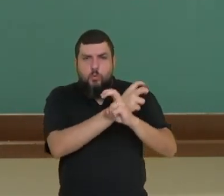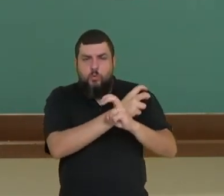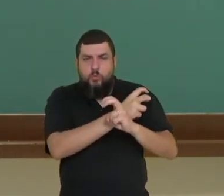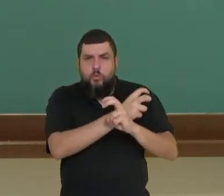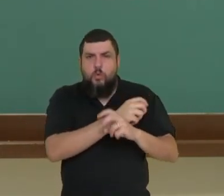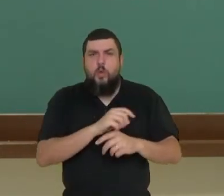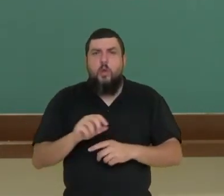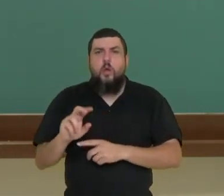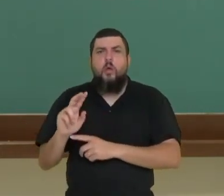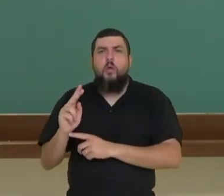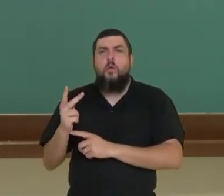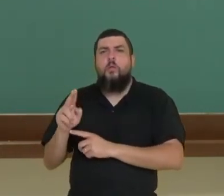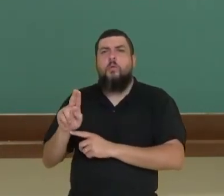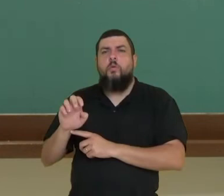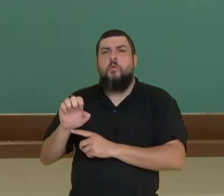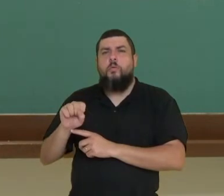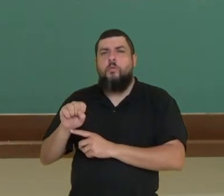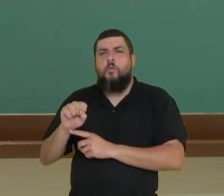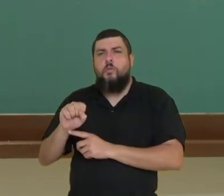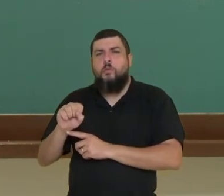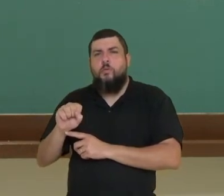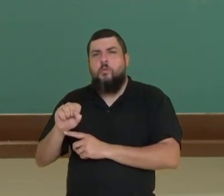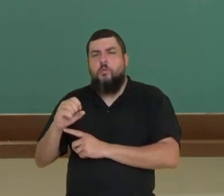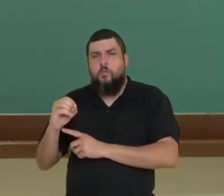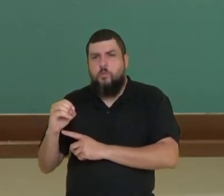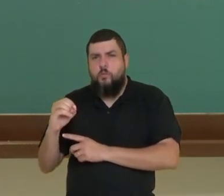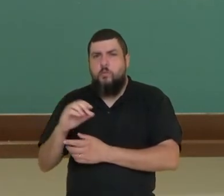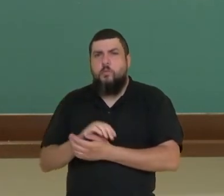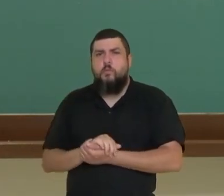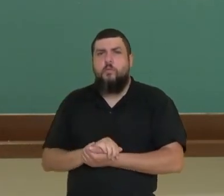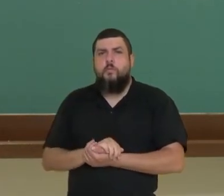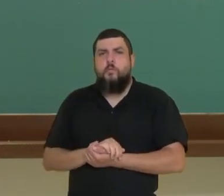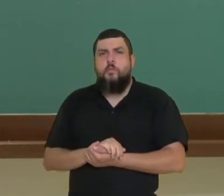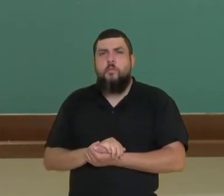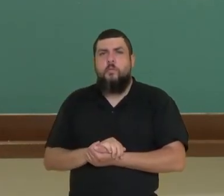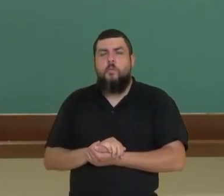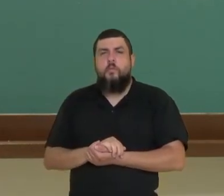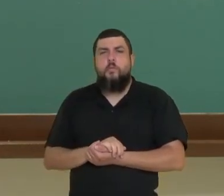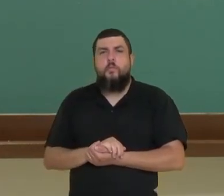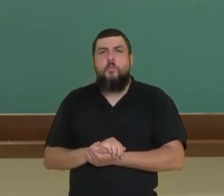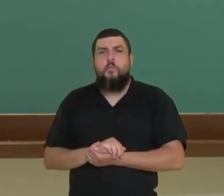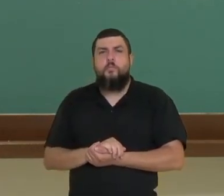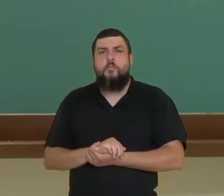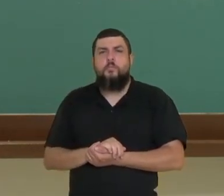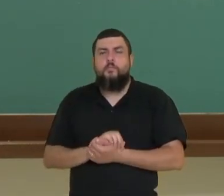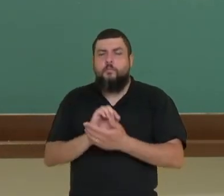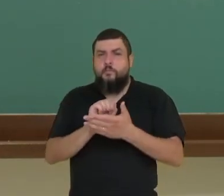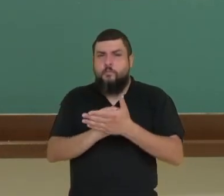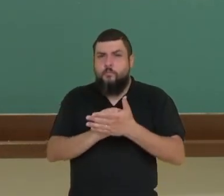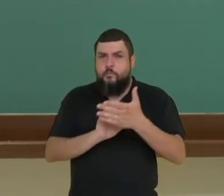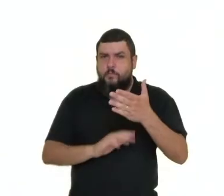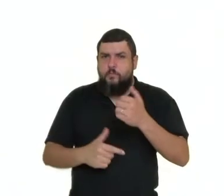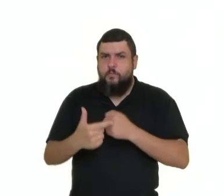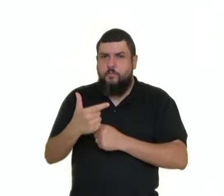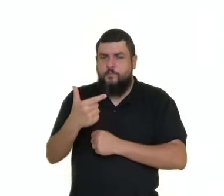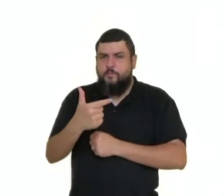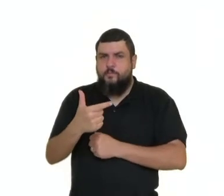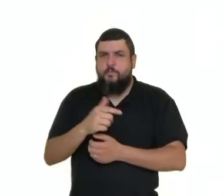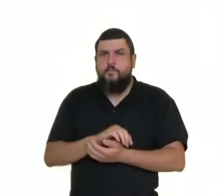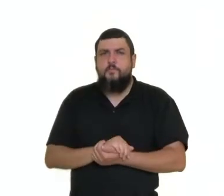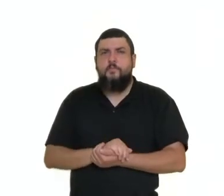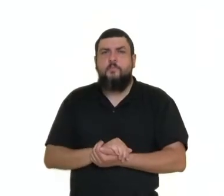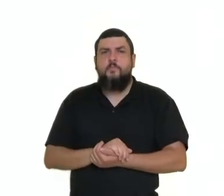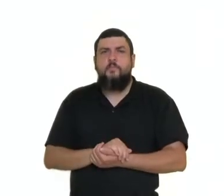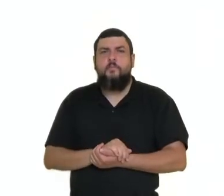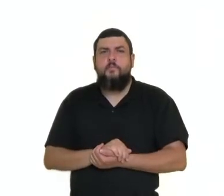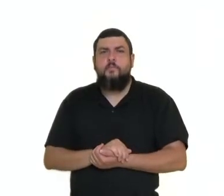hueso, tá? Tome muito cuidado, tá? Ó, atividade 2. Temos aqui